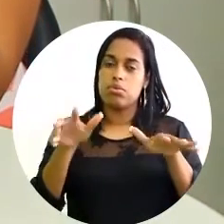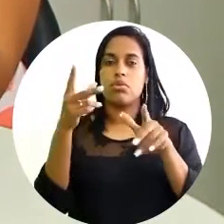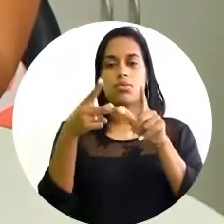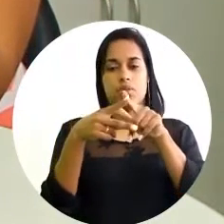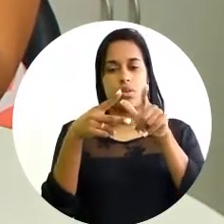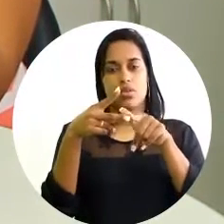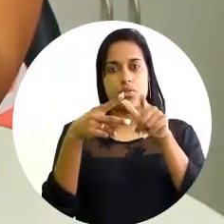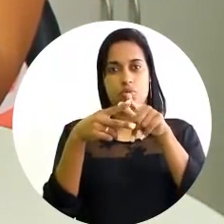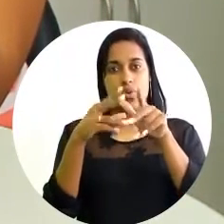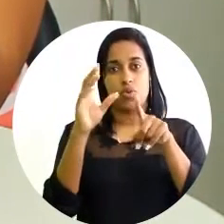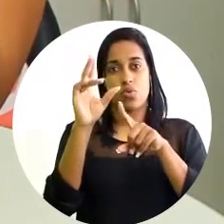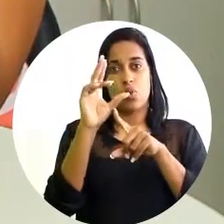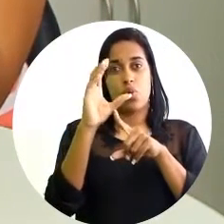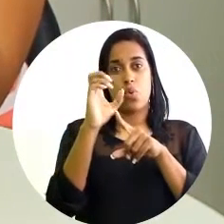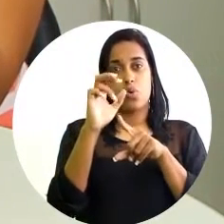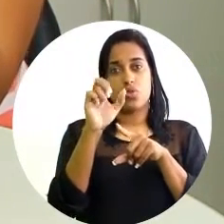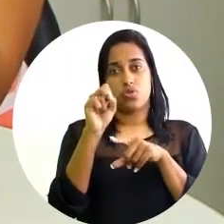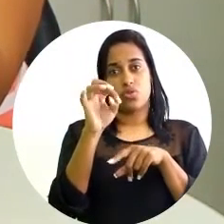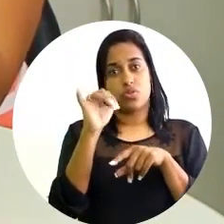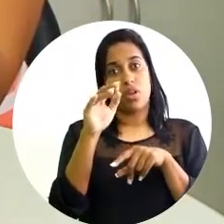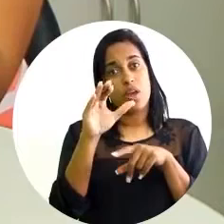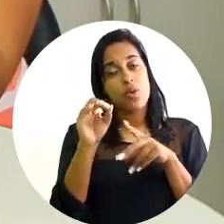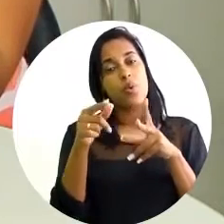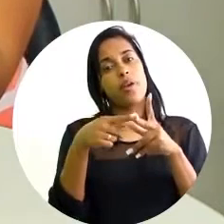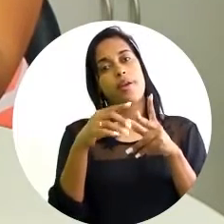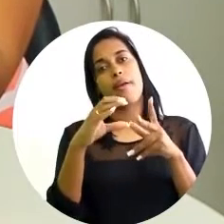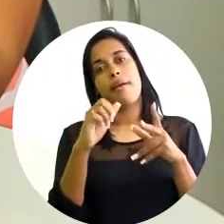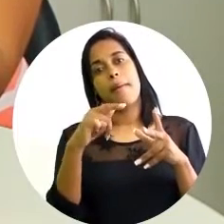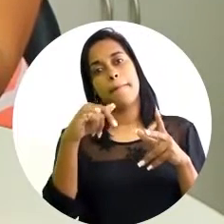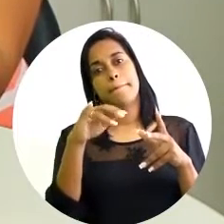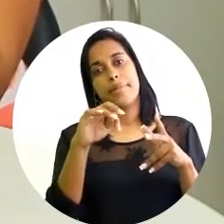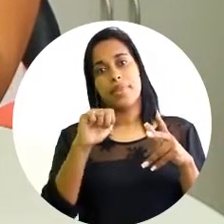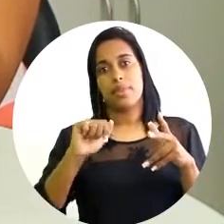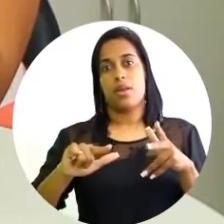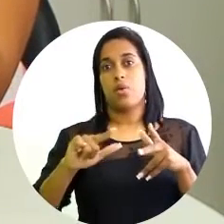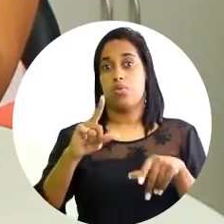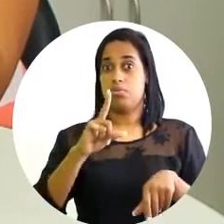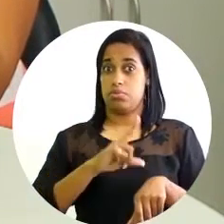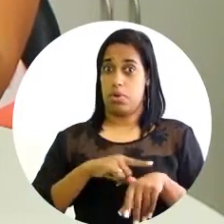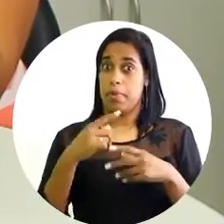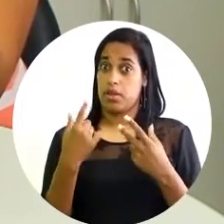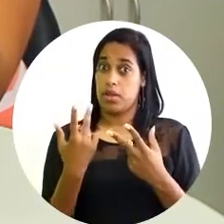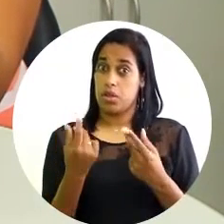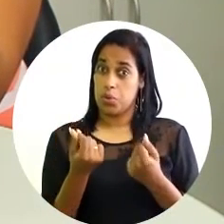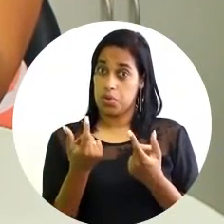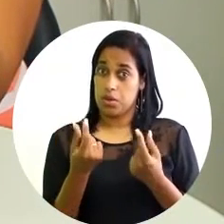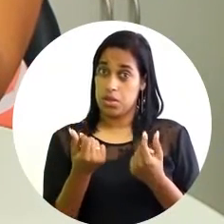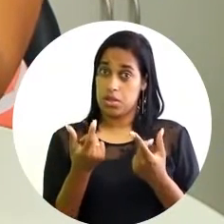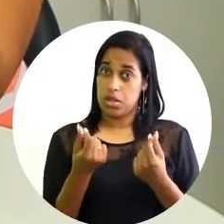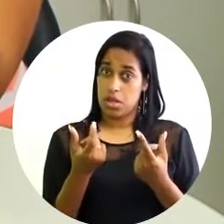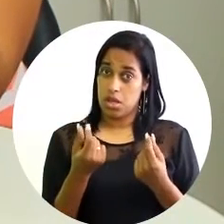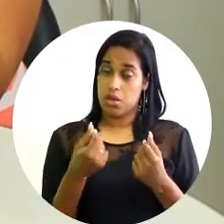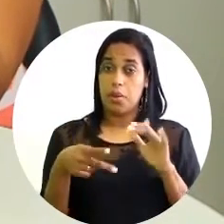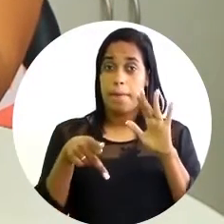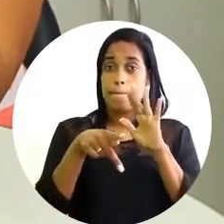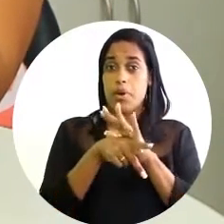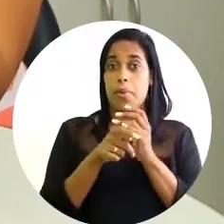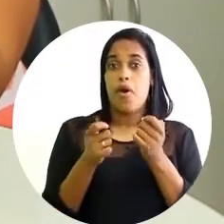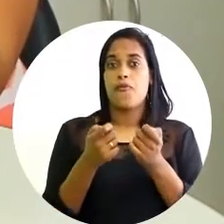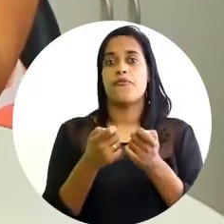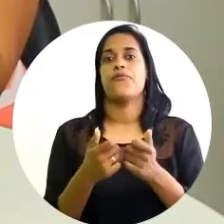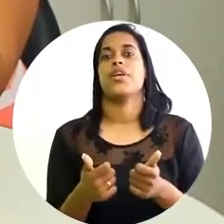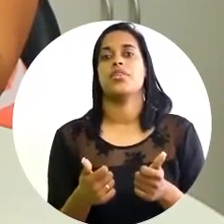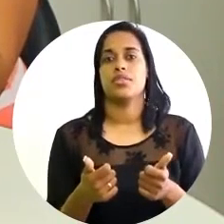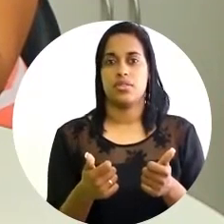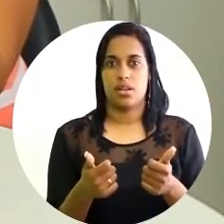duas modalidades, custeio e capital. No momento que o dinheiro é disponibilizado